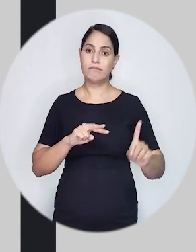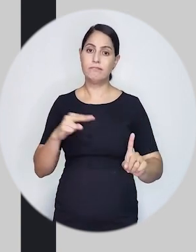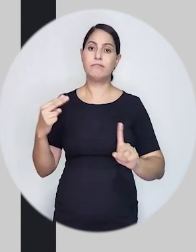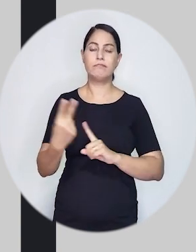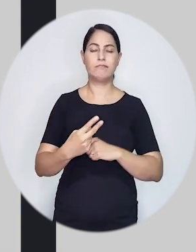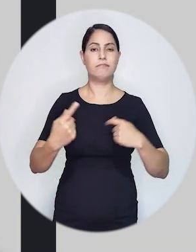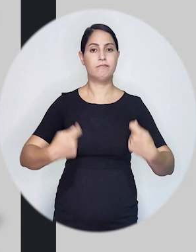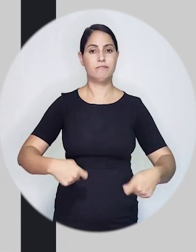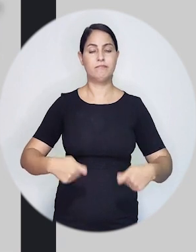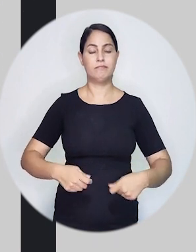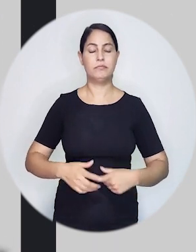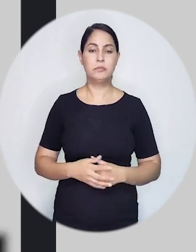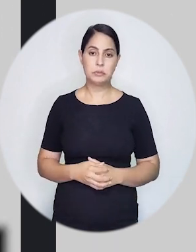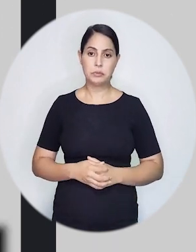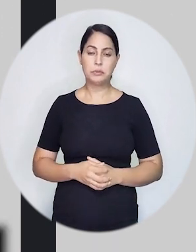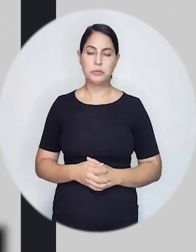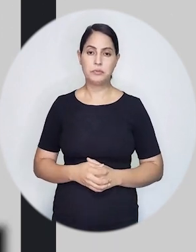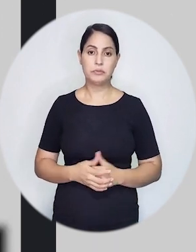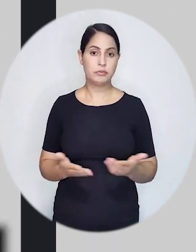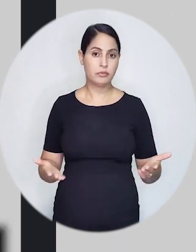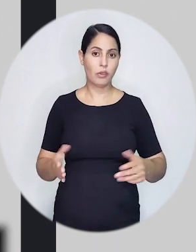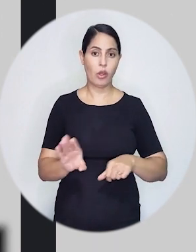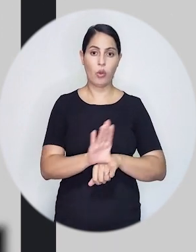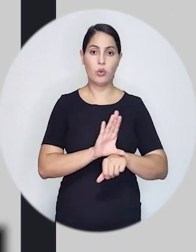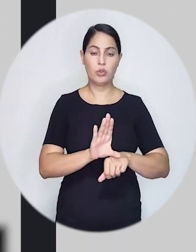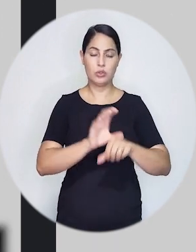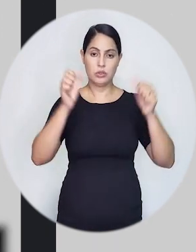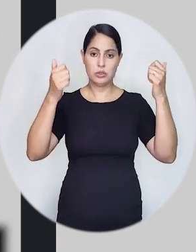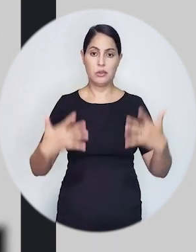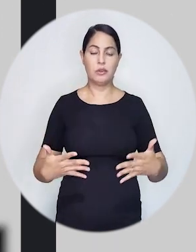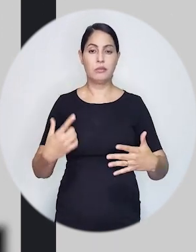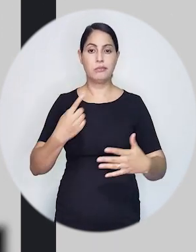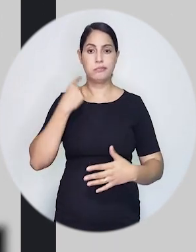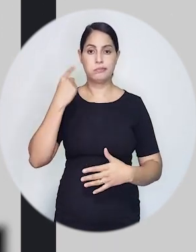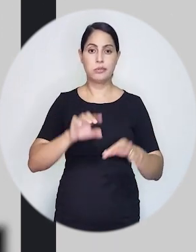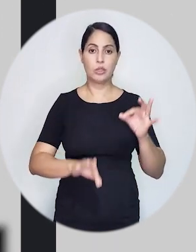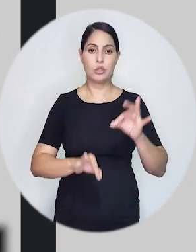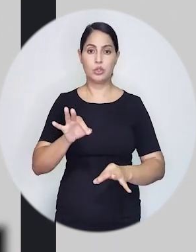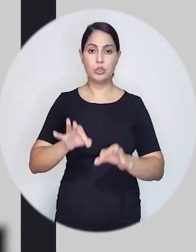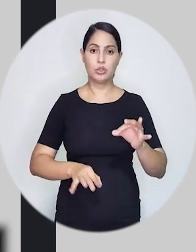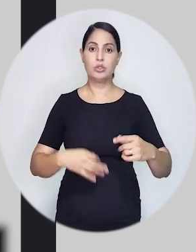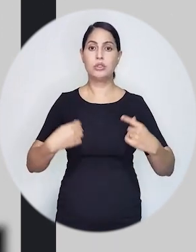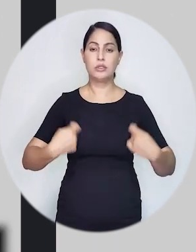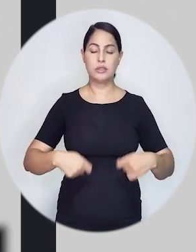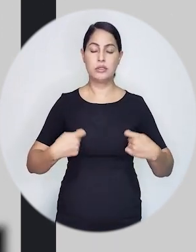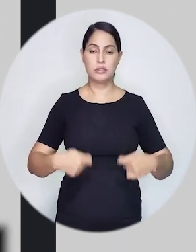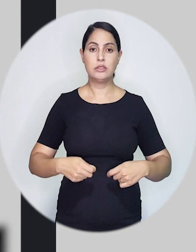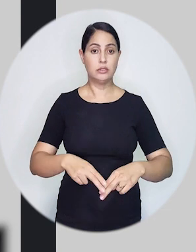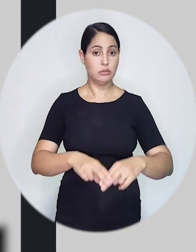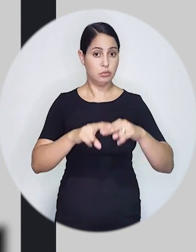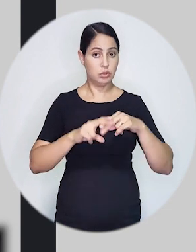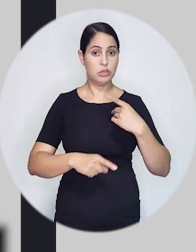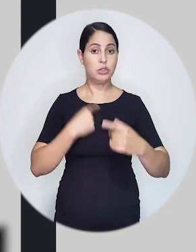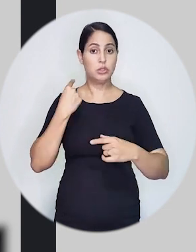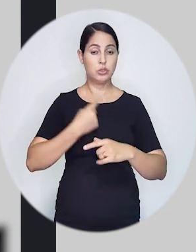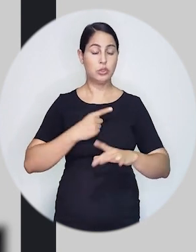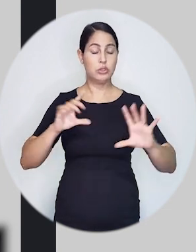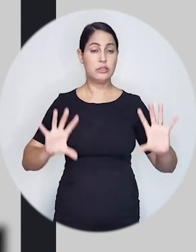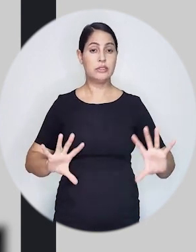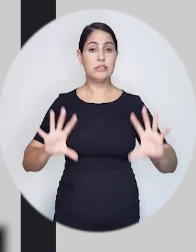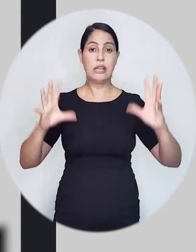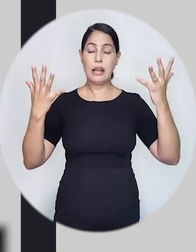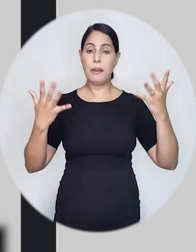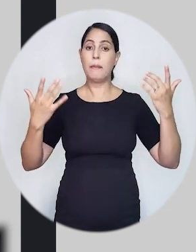olhar mais apurado. A Constituição consagra a advocacia como indispensável à administração da justiça e,